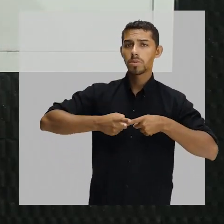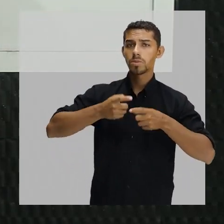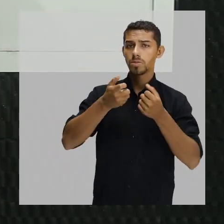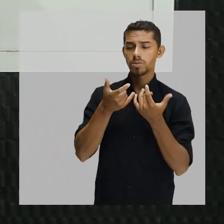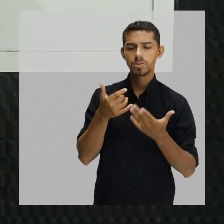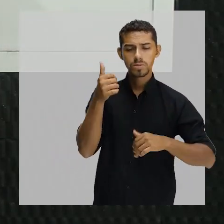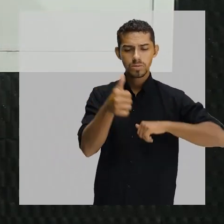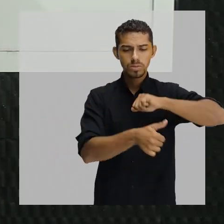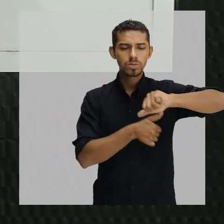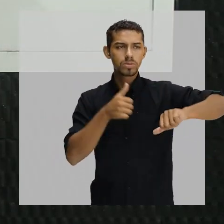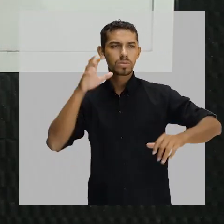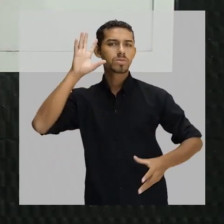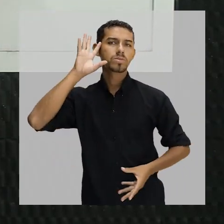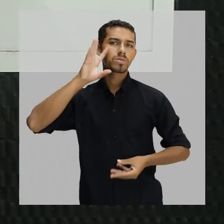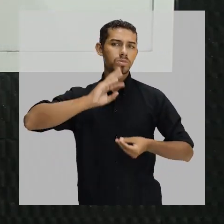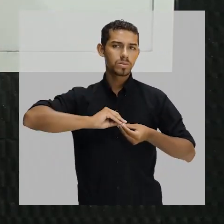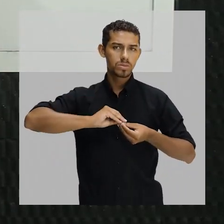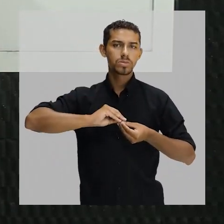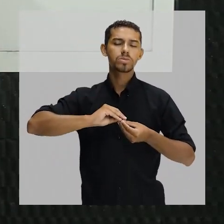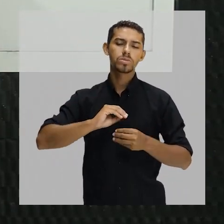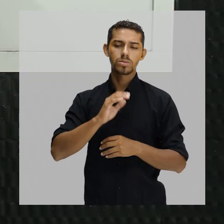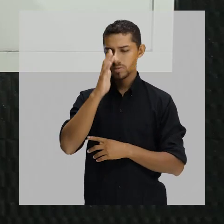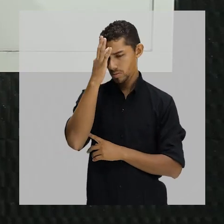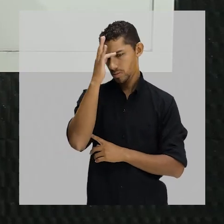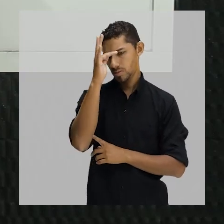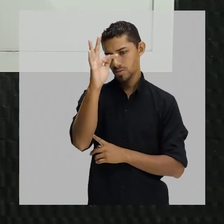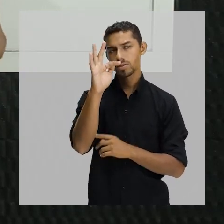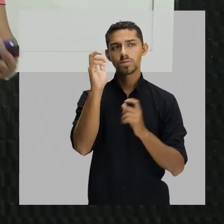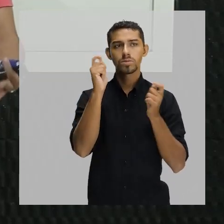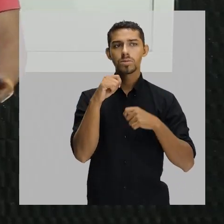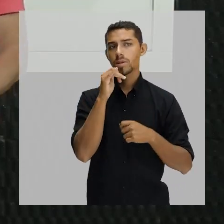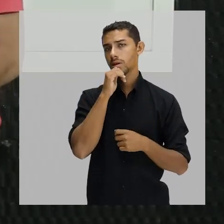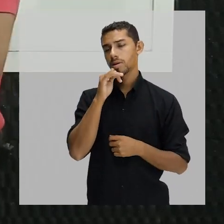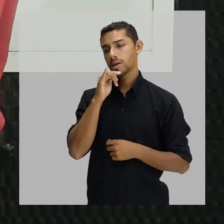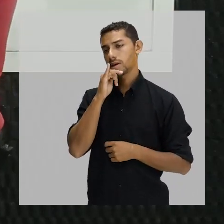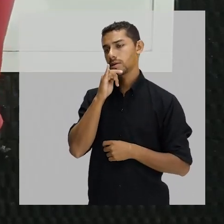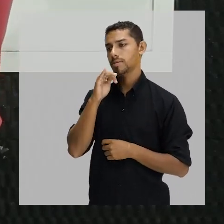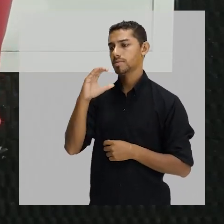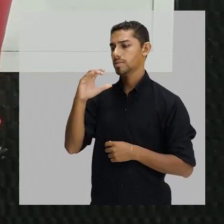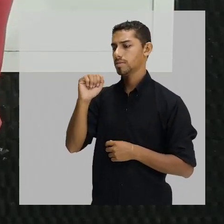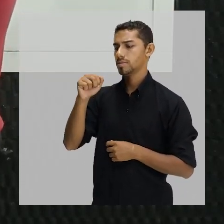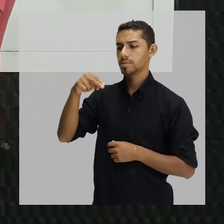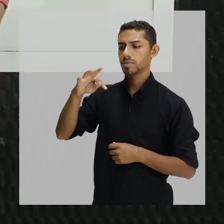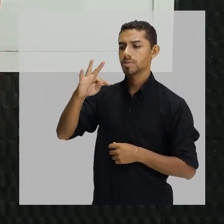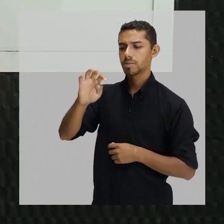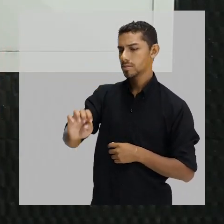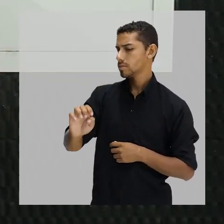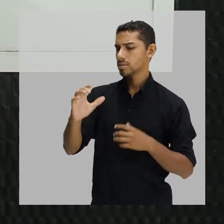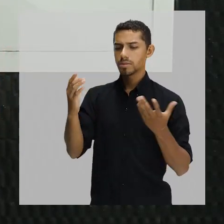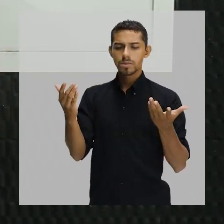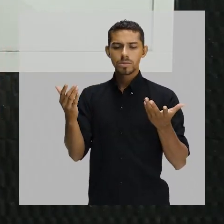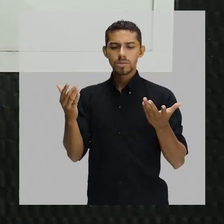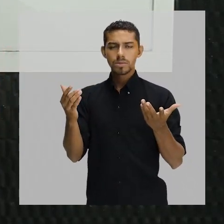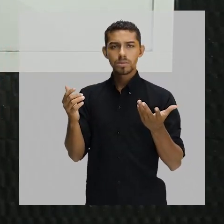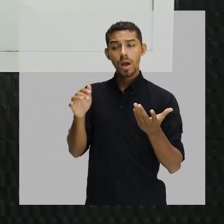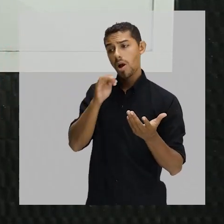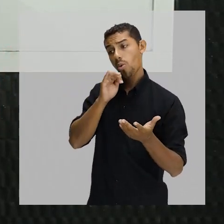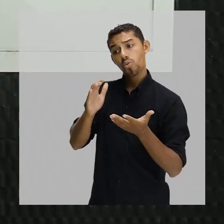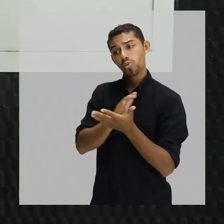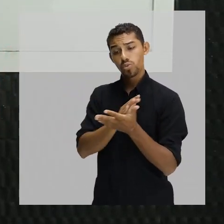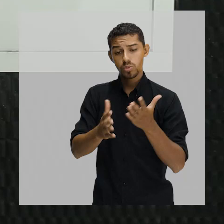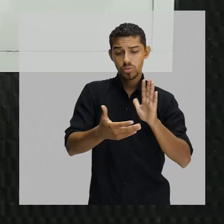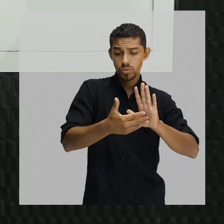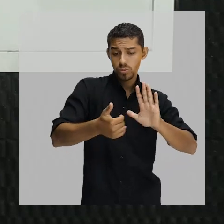vai mudar dentro da história da filosofia, portanto, várias vezes. Por exemplo, Kant vai acrescentar mais coisas, alguns vão retirar outras